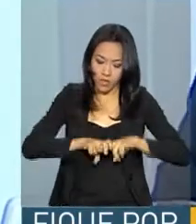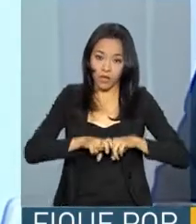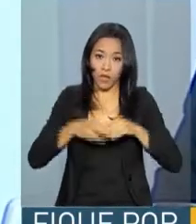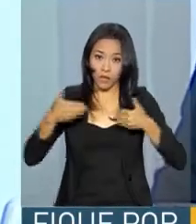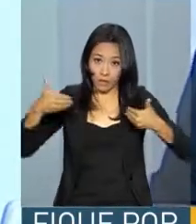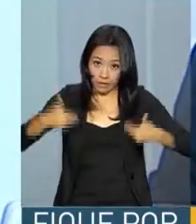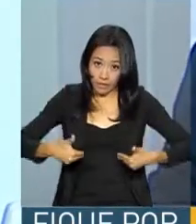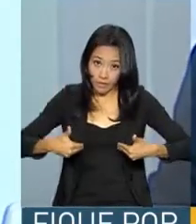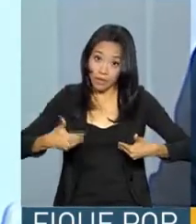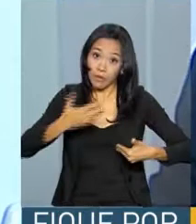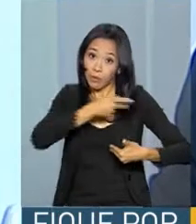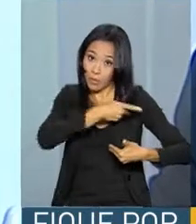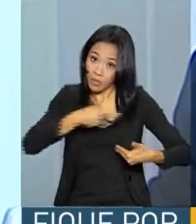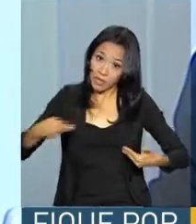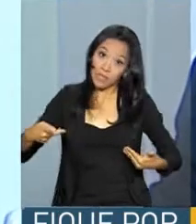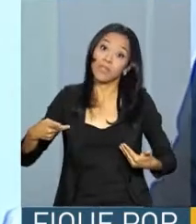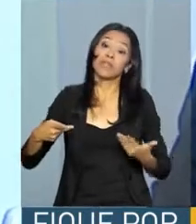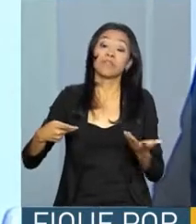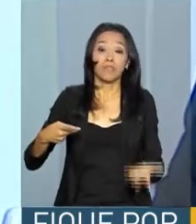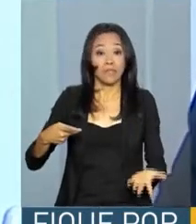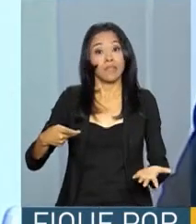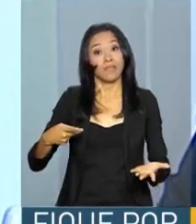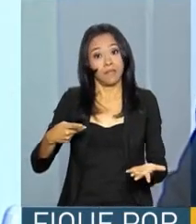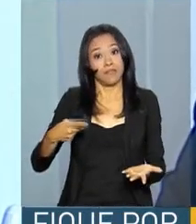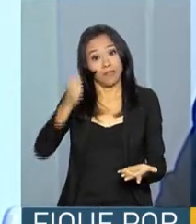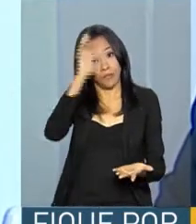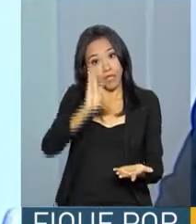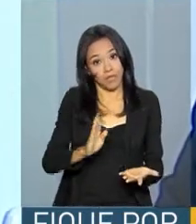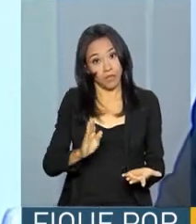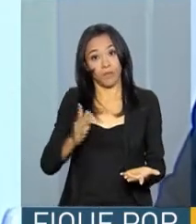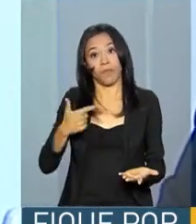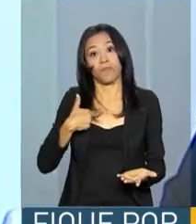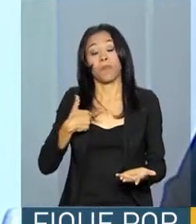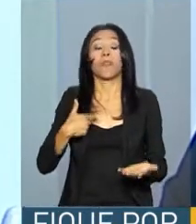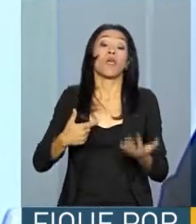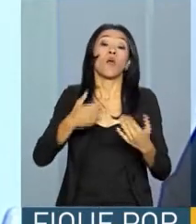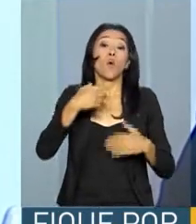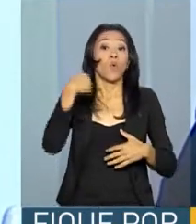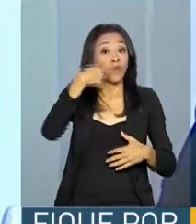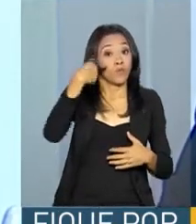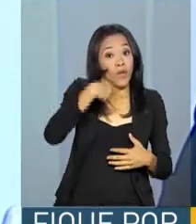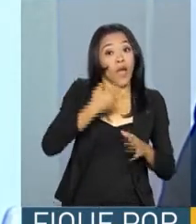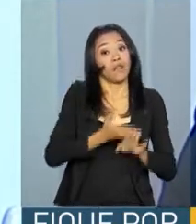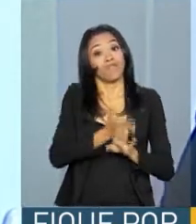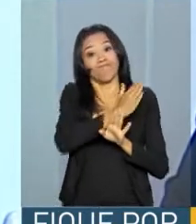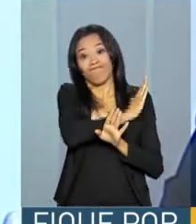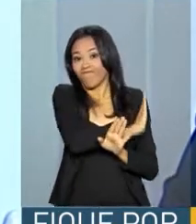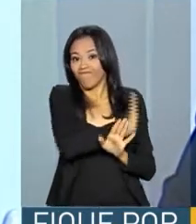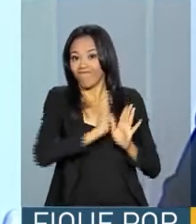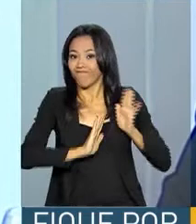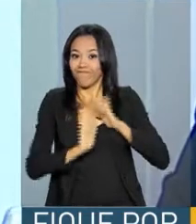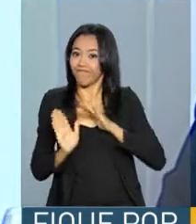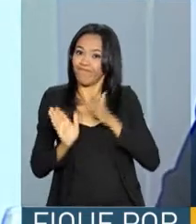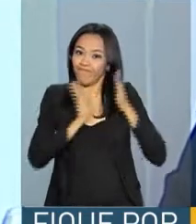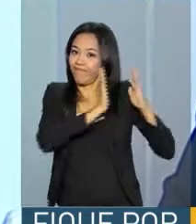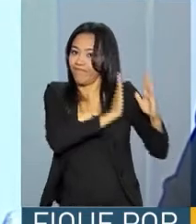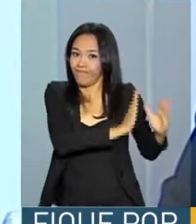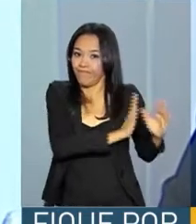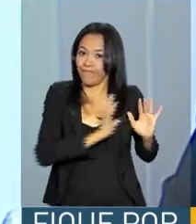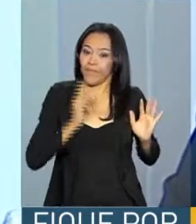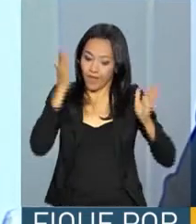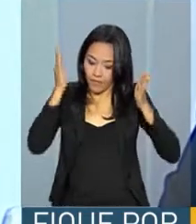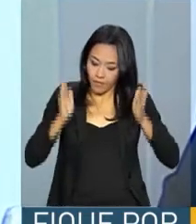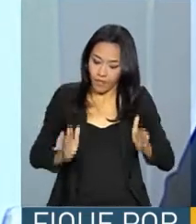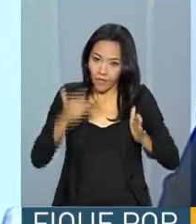O constitucionalista ficou lá para trás, não é? Primeiro ponto. Segundo ponto, não me atreveria a dar uma solução,